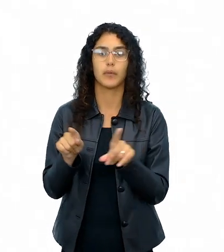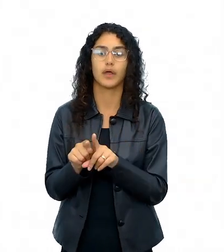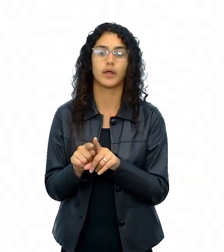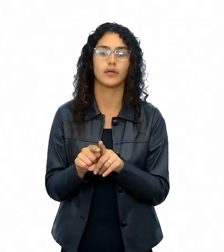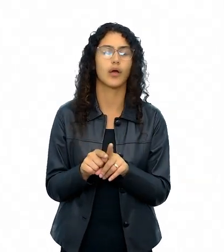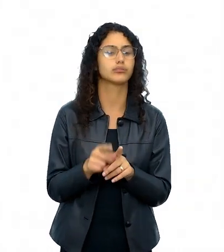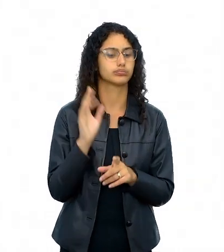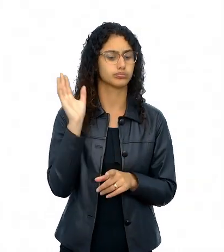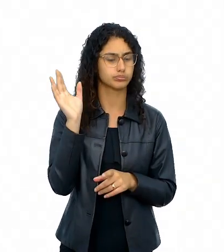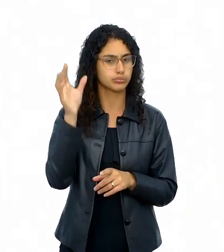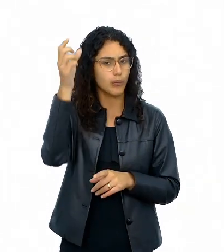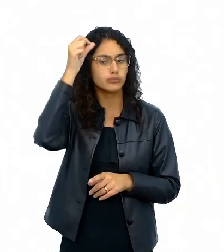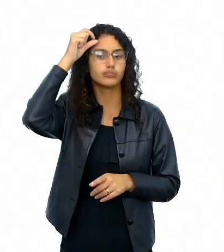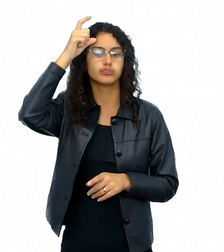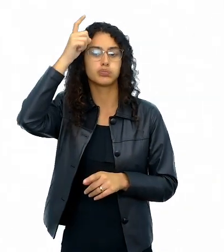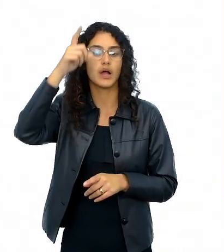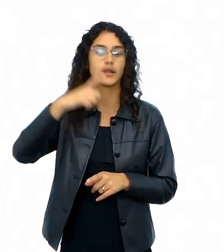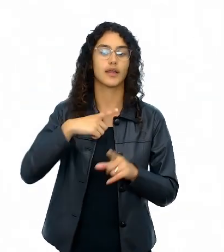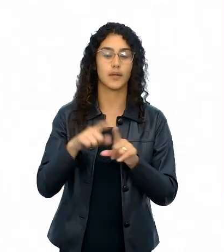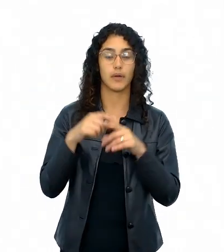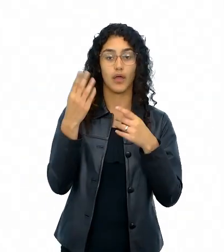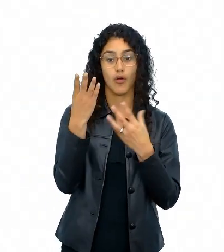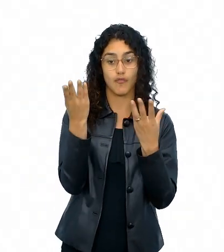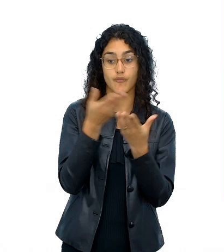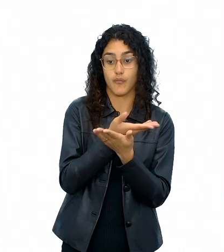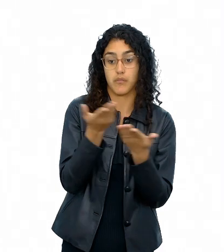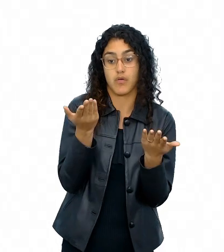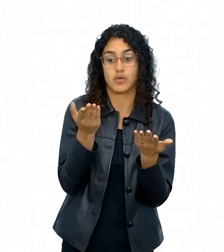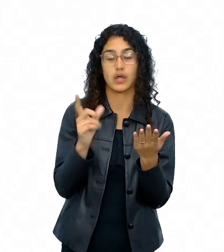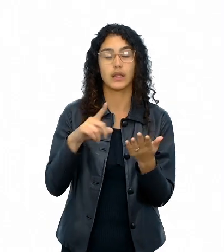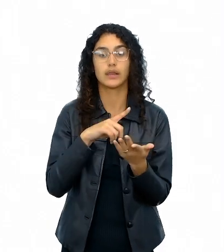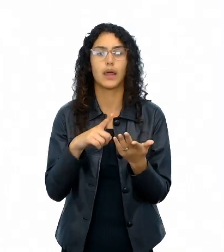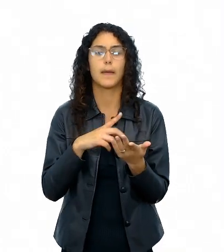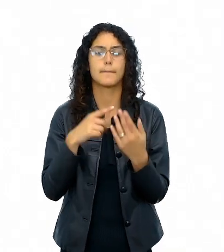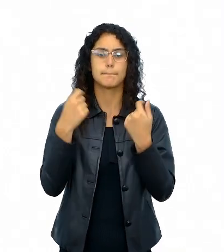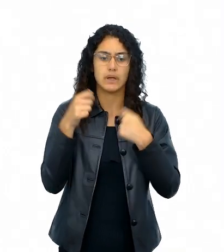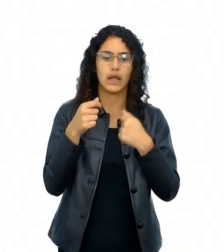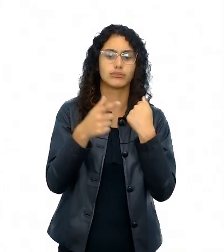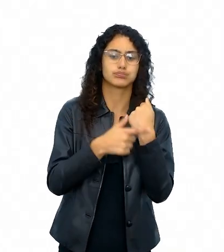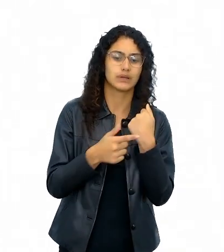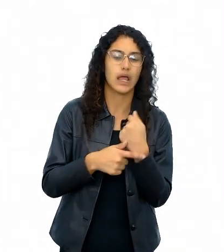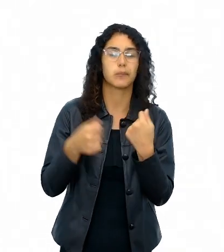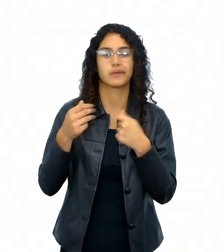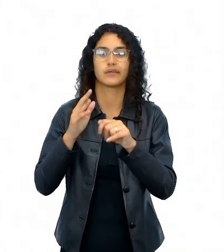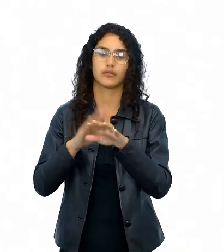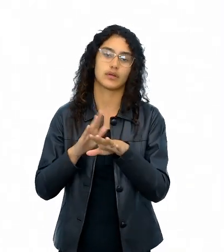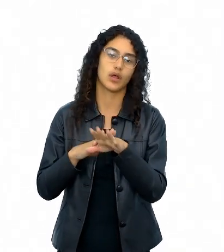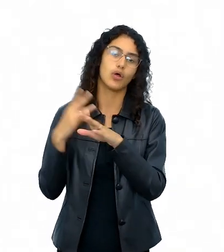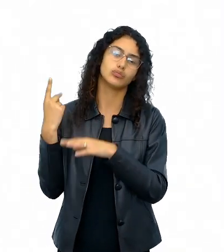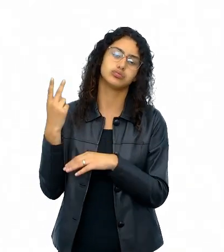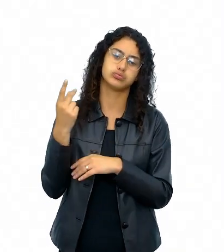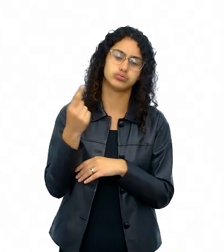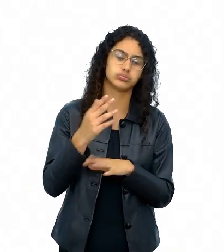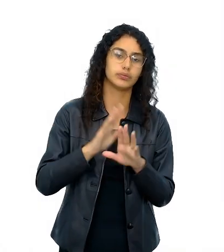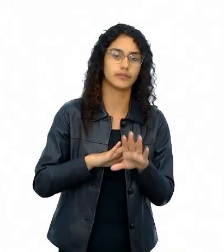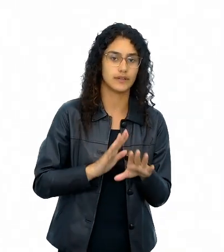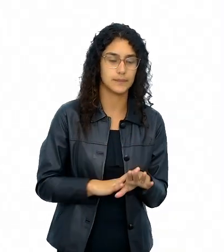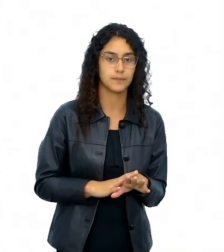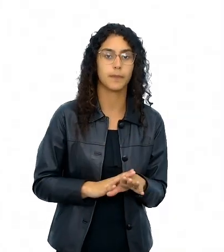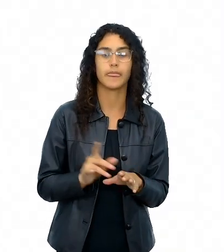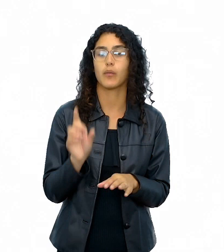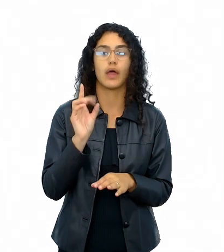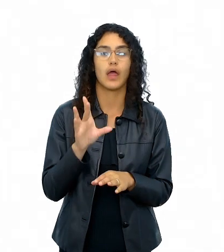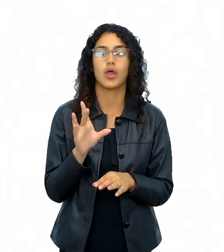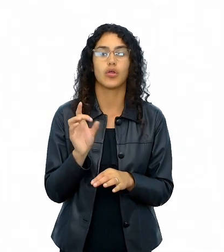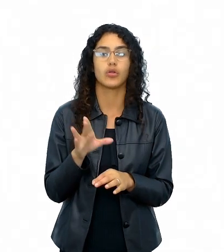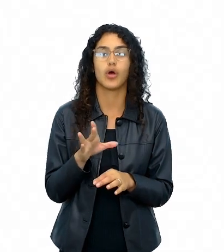super rica, né, por isso que eu comentei com vocês, exige muito tempo a gente trabalhar numa perspectiva dessa, né? Não é,